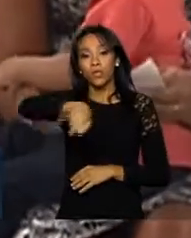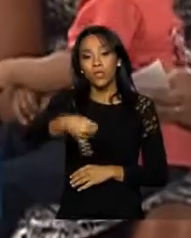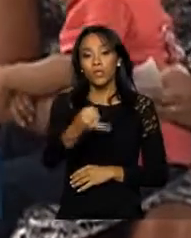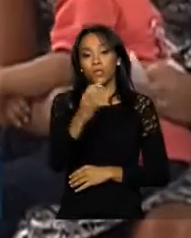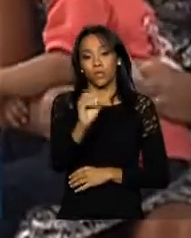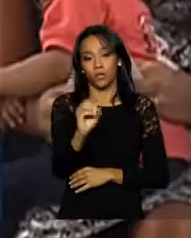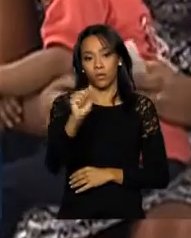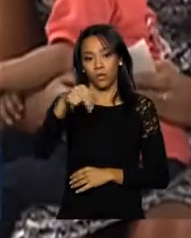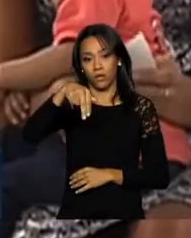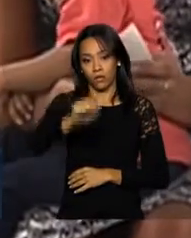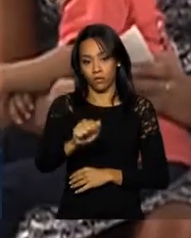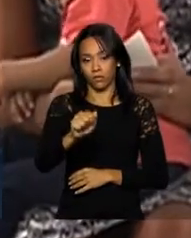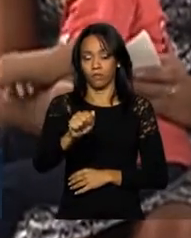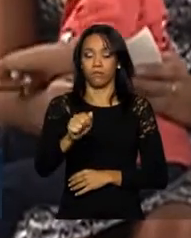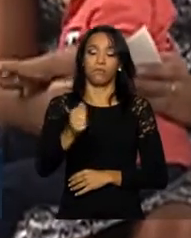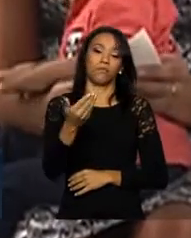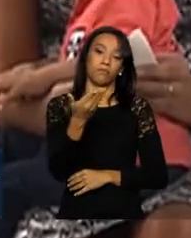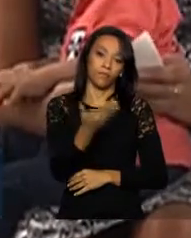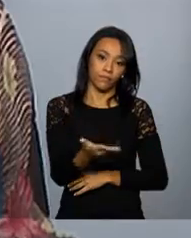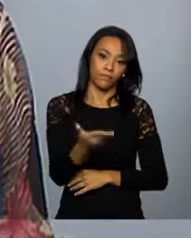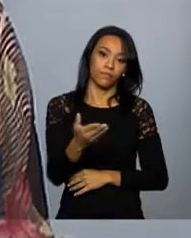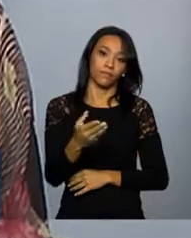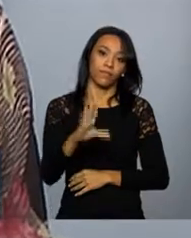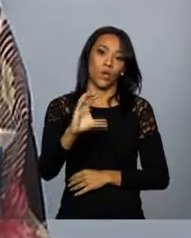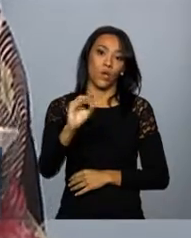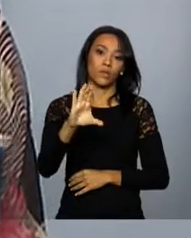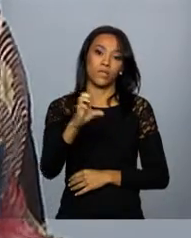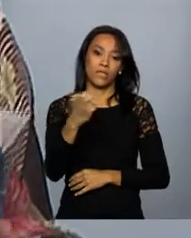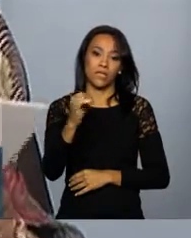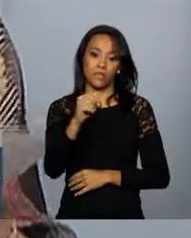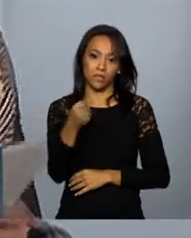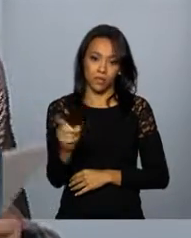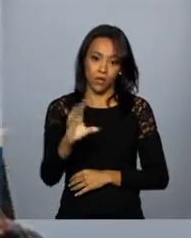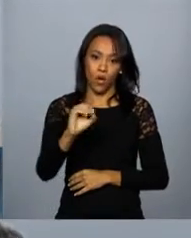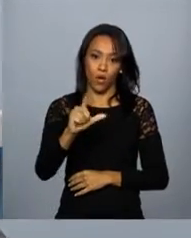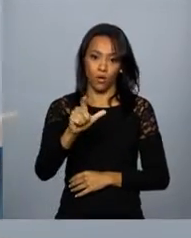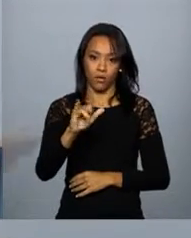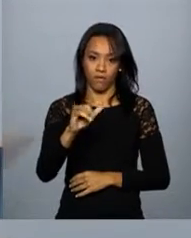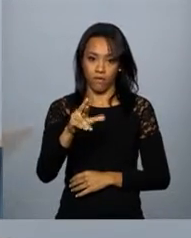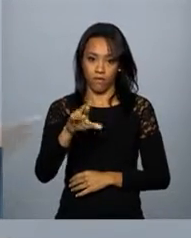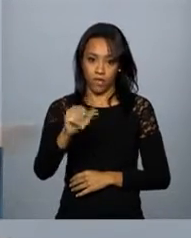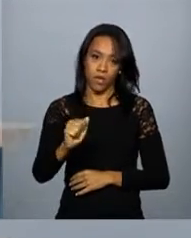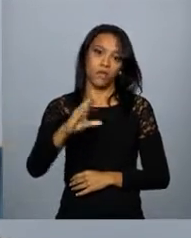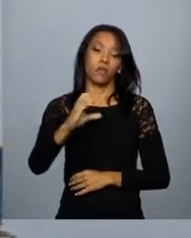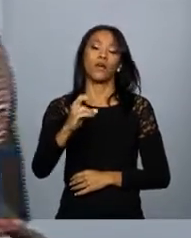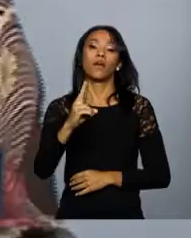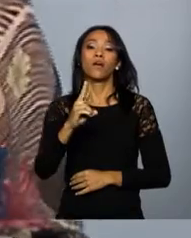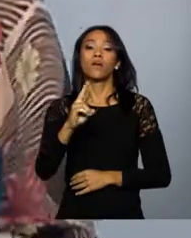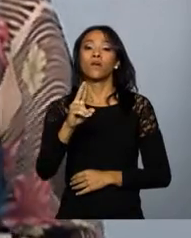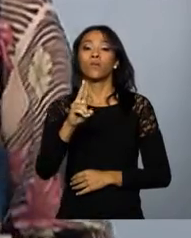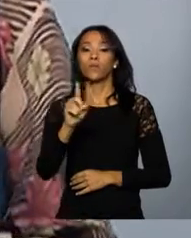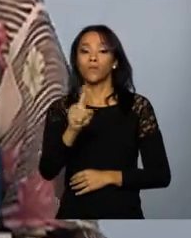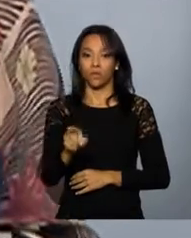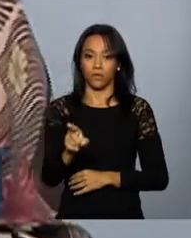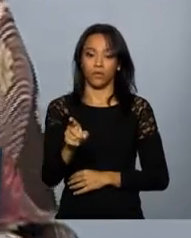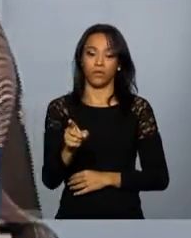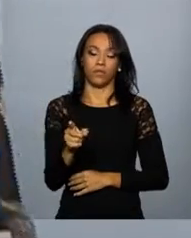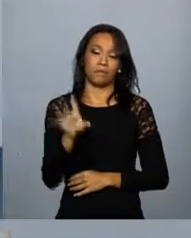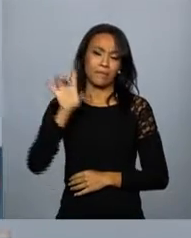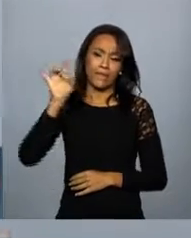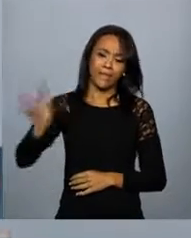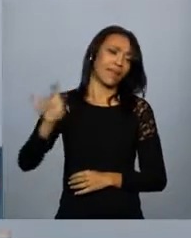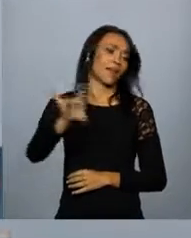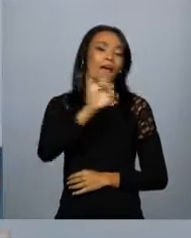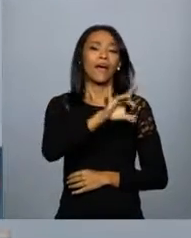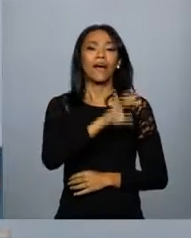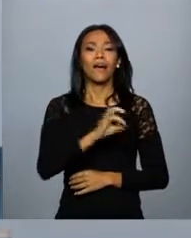Fernanda Conceição de Oliveira Cruz, para seus filhos. Para cada uma delas,